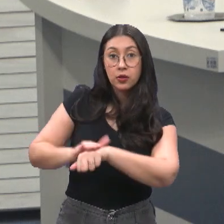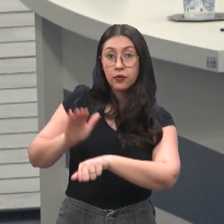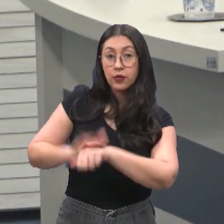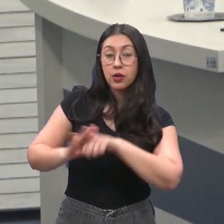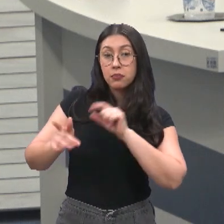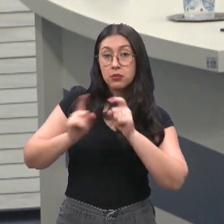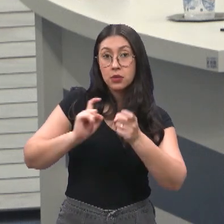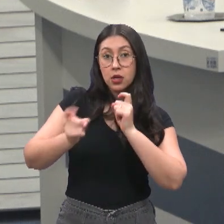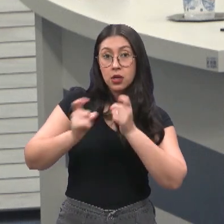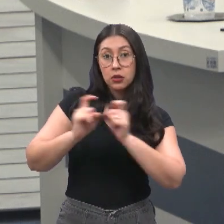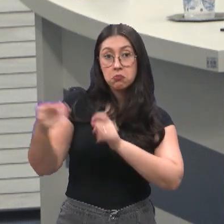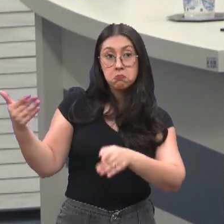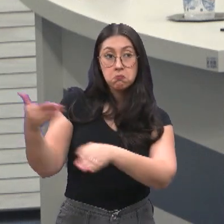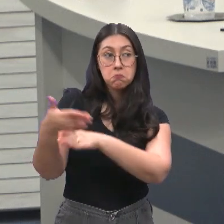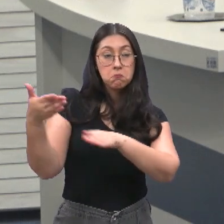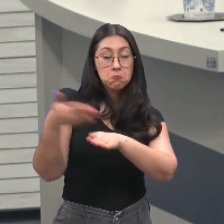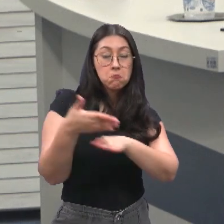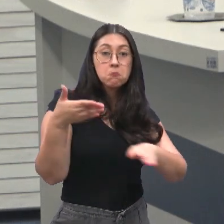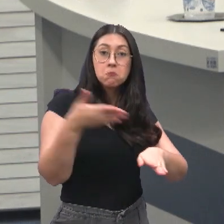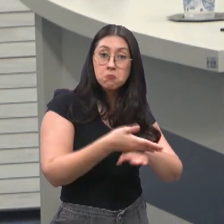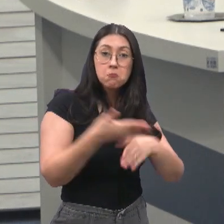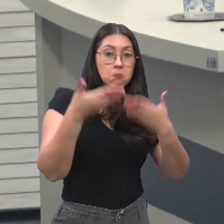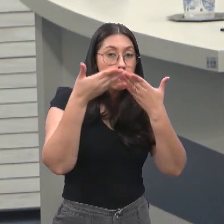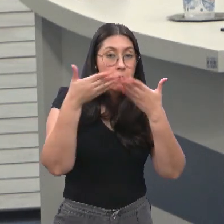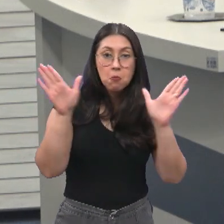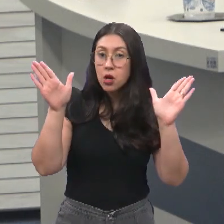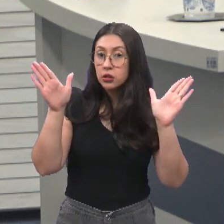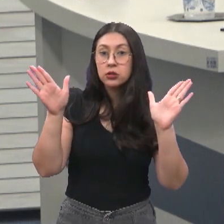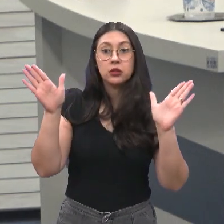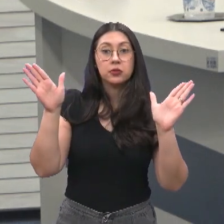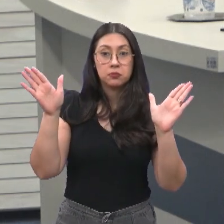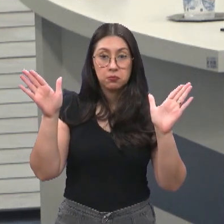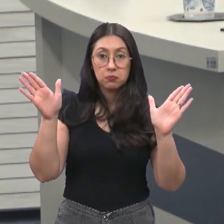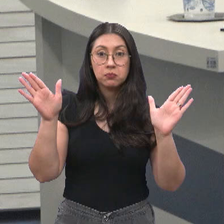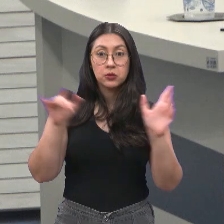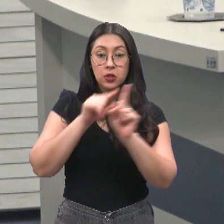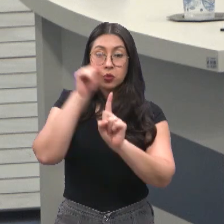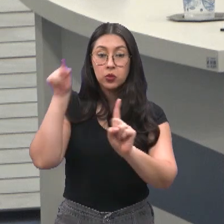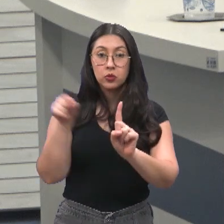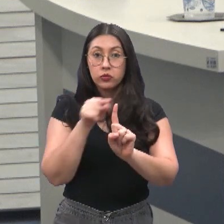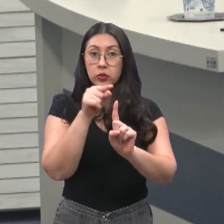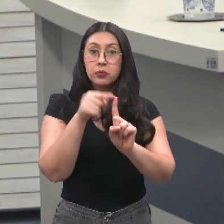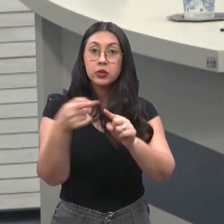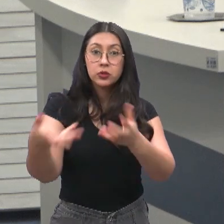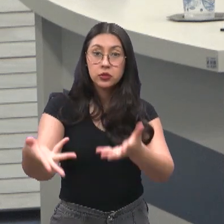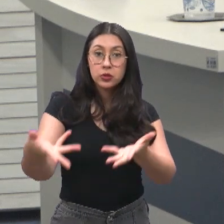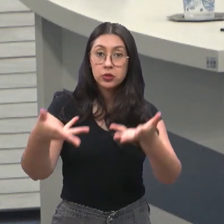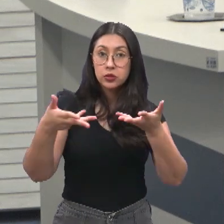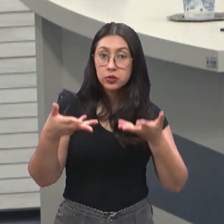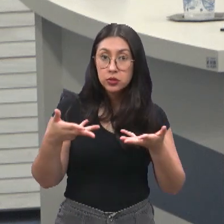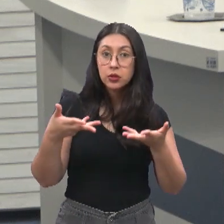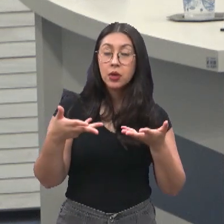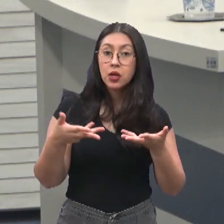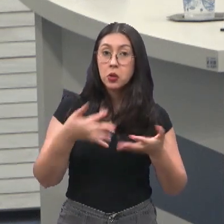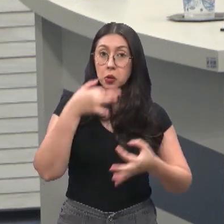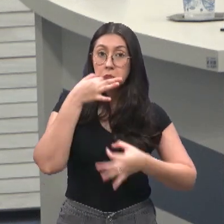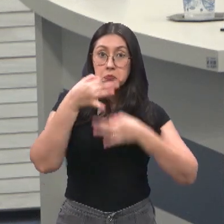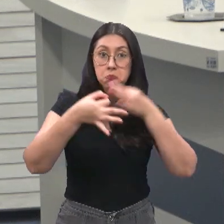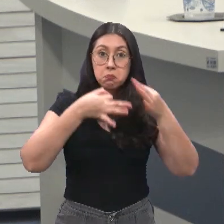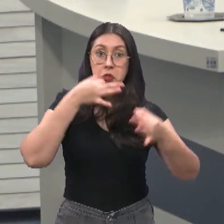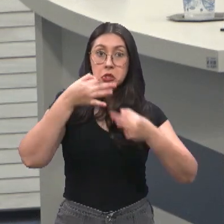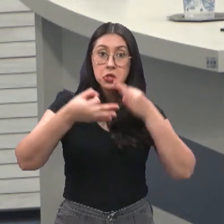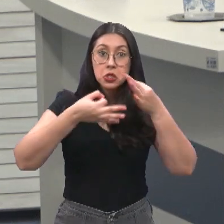reunião participativa, aberta ao público, com o objetivo de receber manifestações